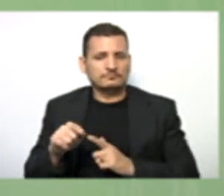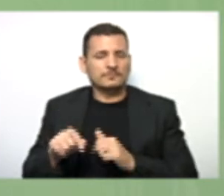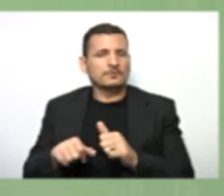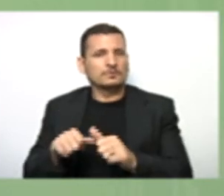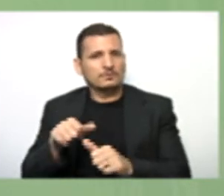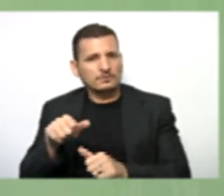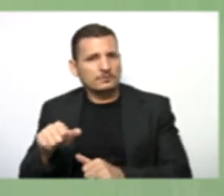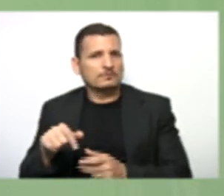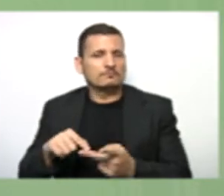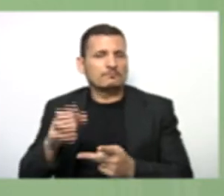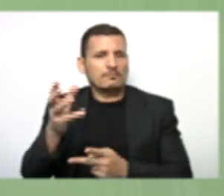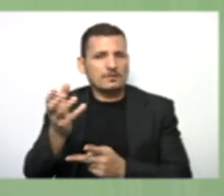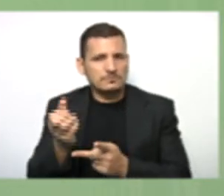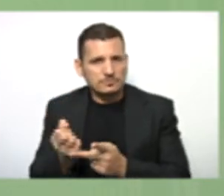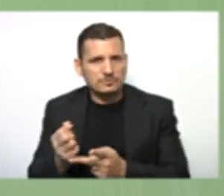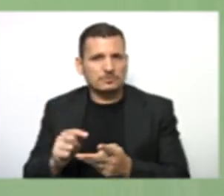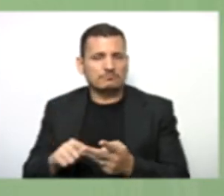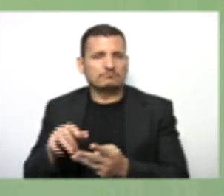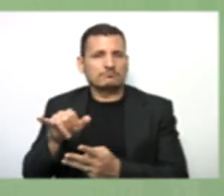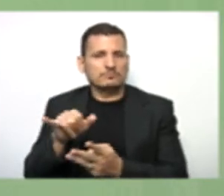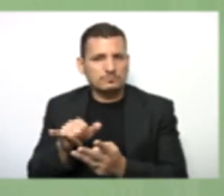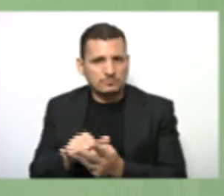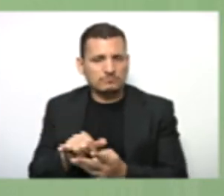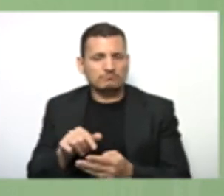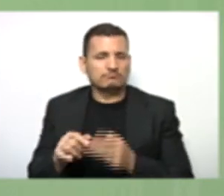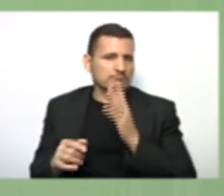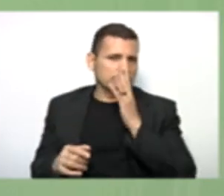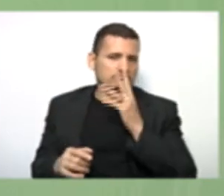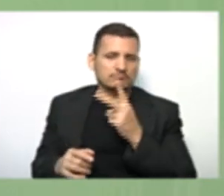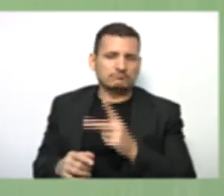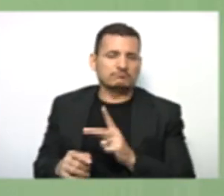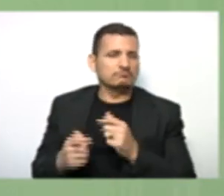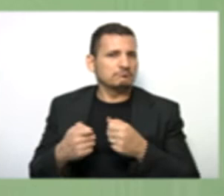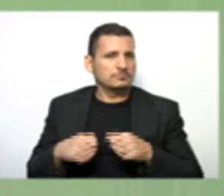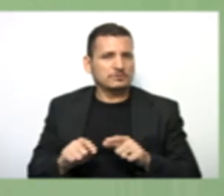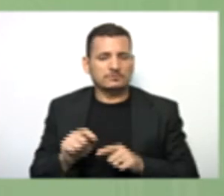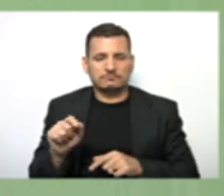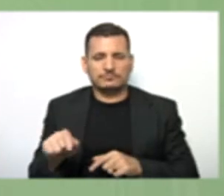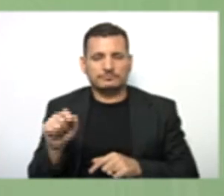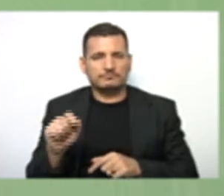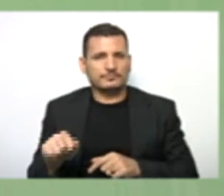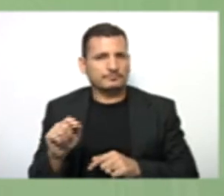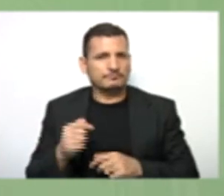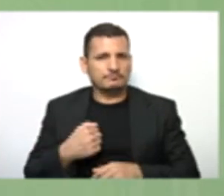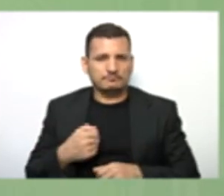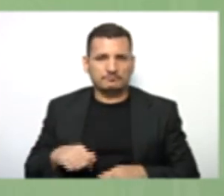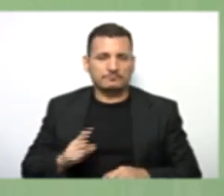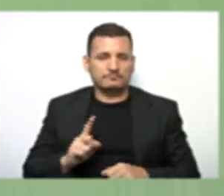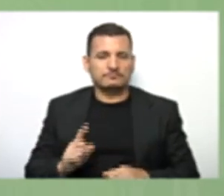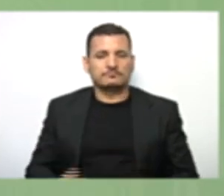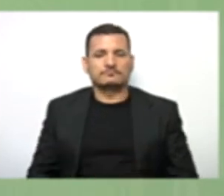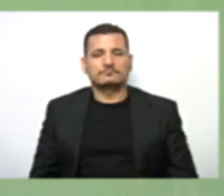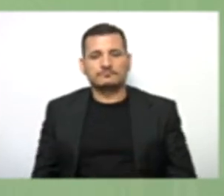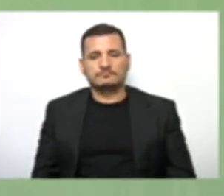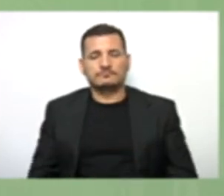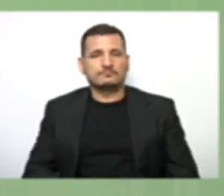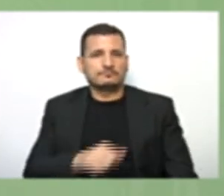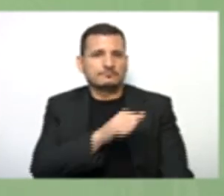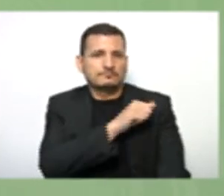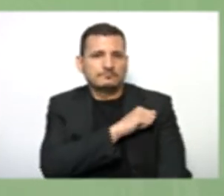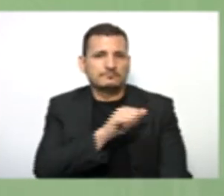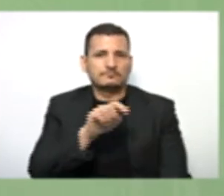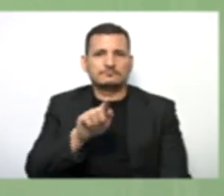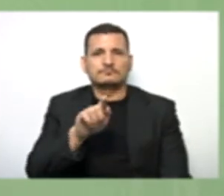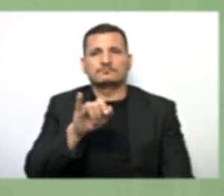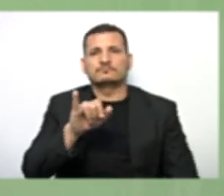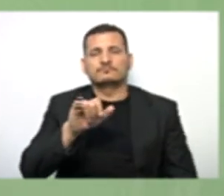essa execução sem que o usuário esteja dando instruções e tal. Professor, nossa aluna Gilmara,